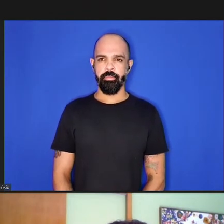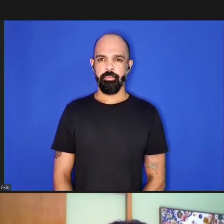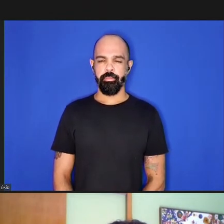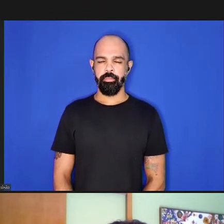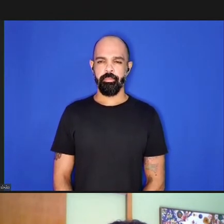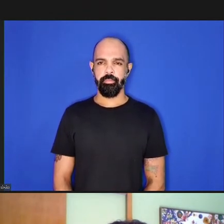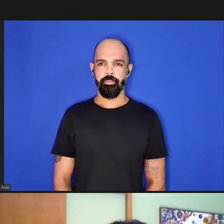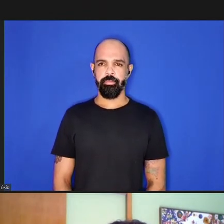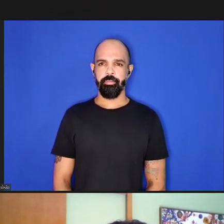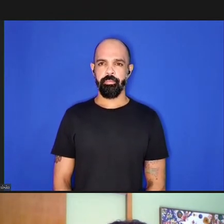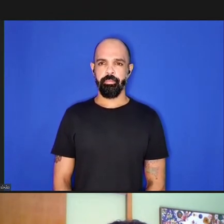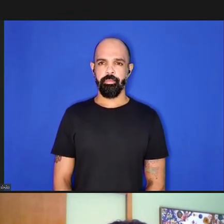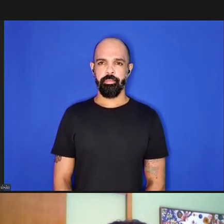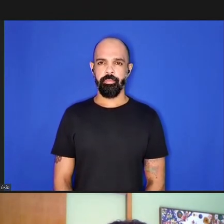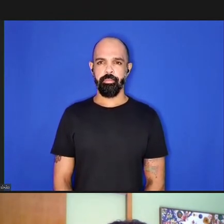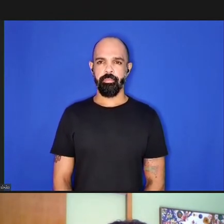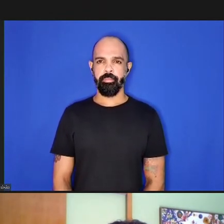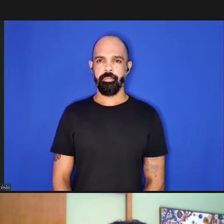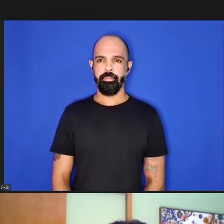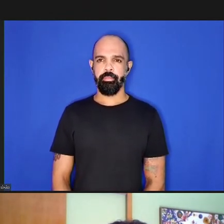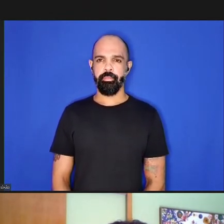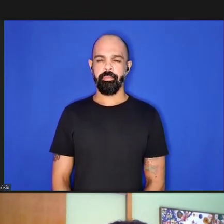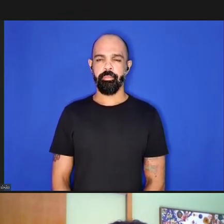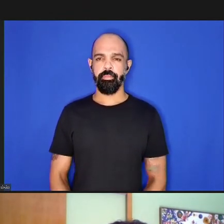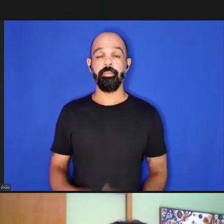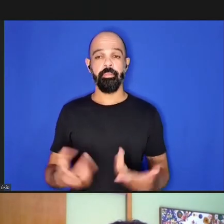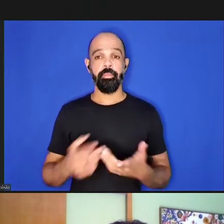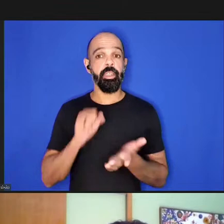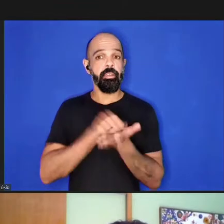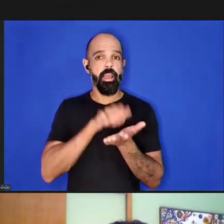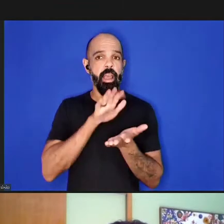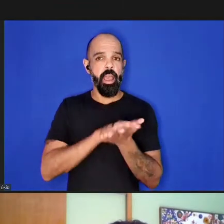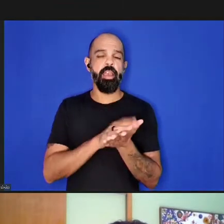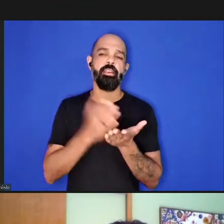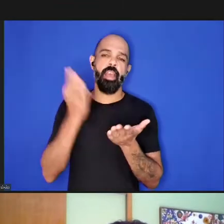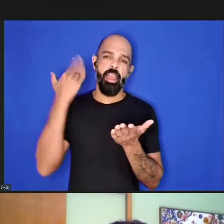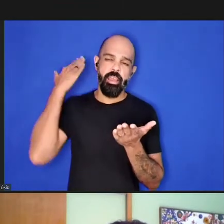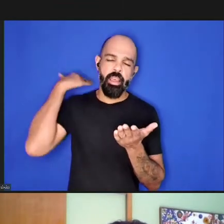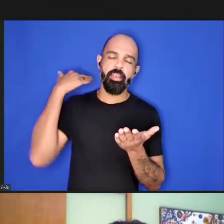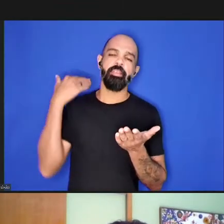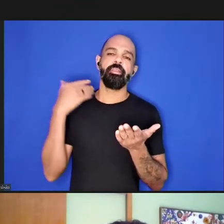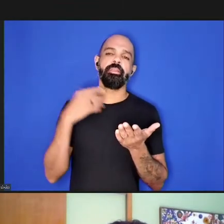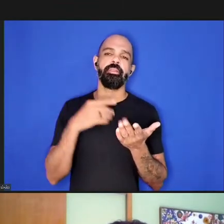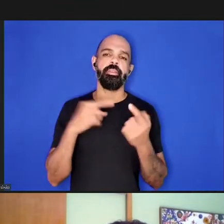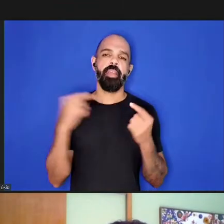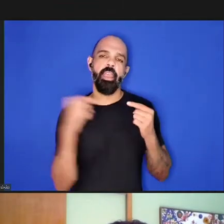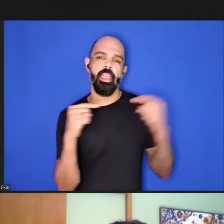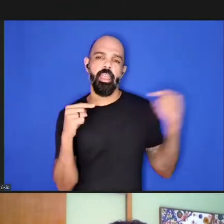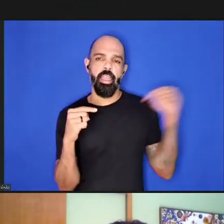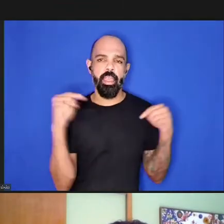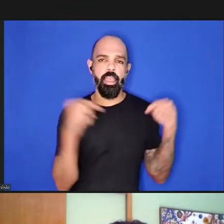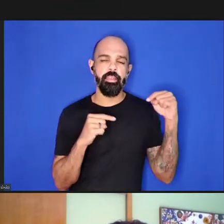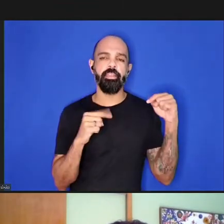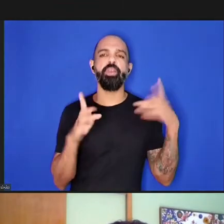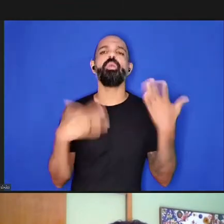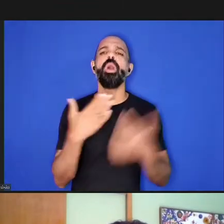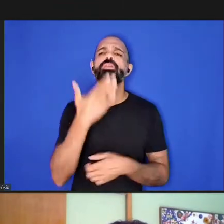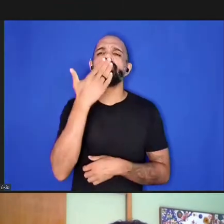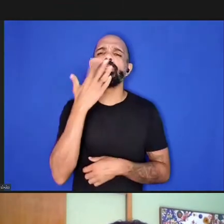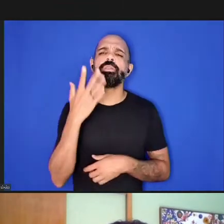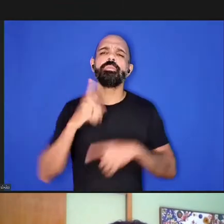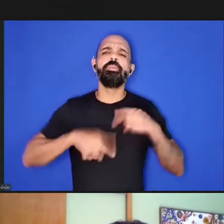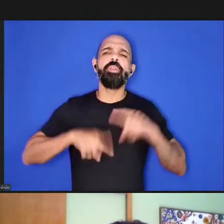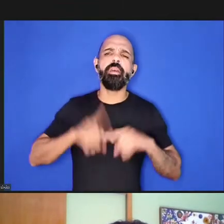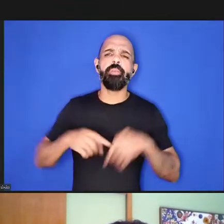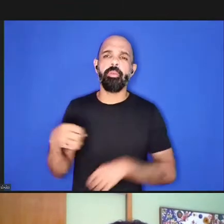o tipo mais antigo de se fazer esse tipo de anotação, de sinalização. Que tipo de ferramenta